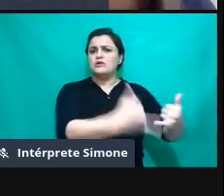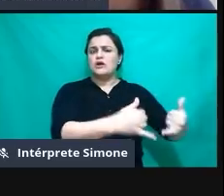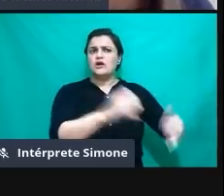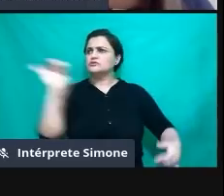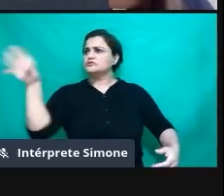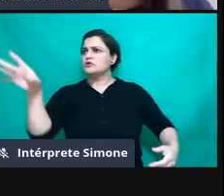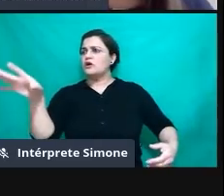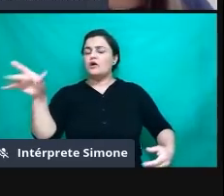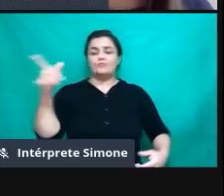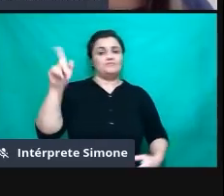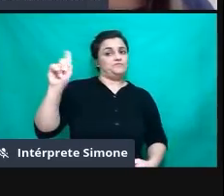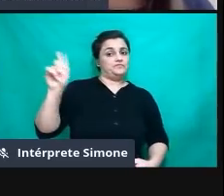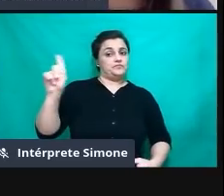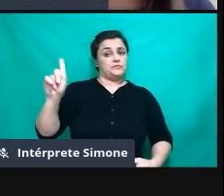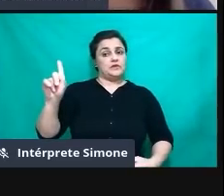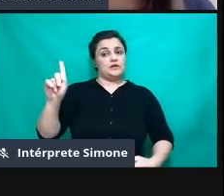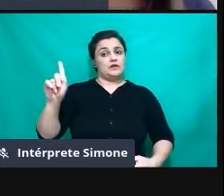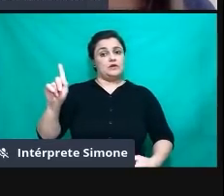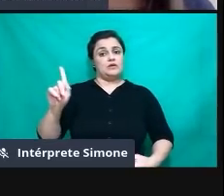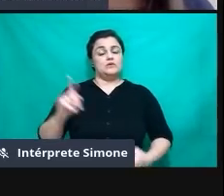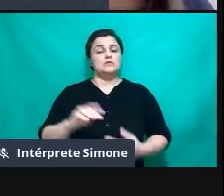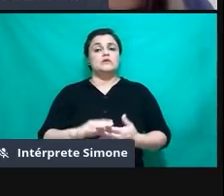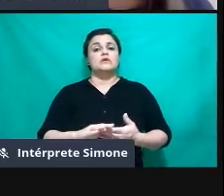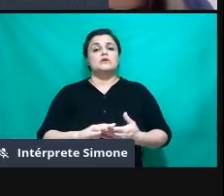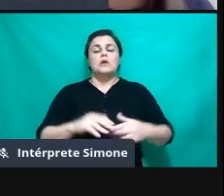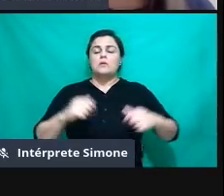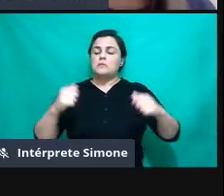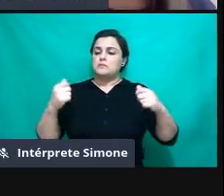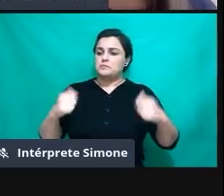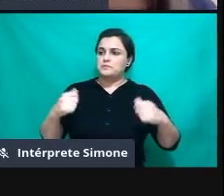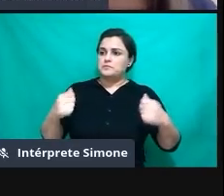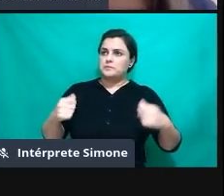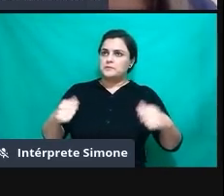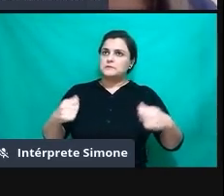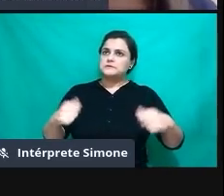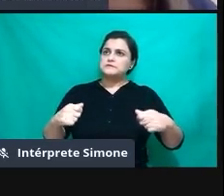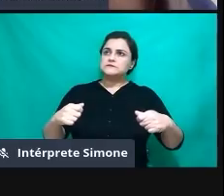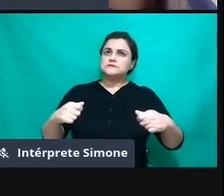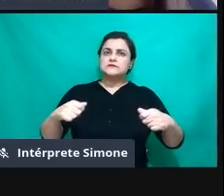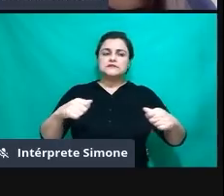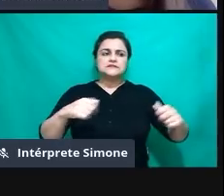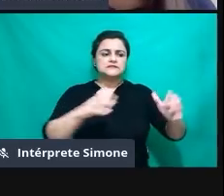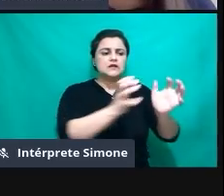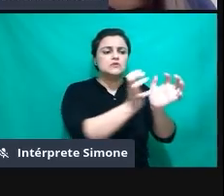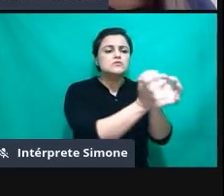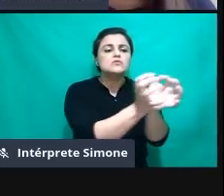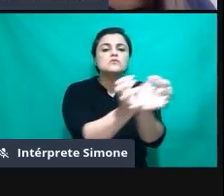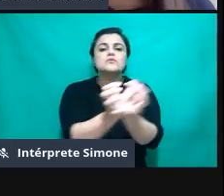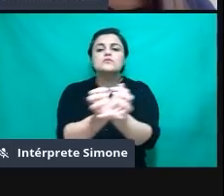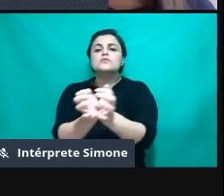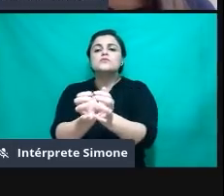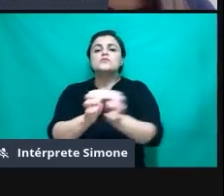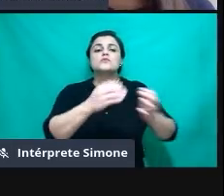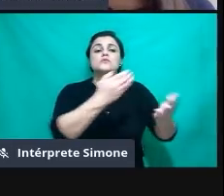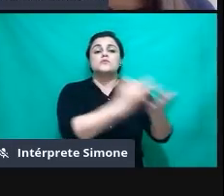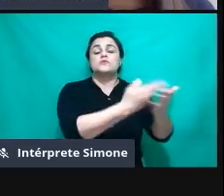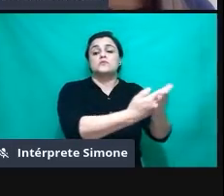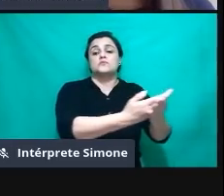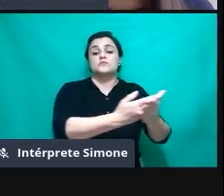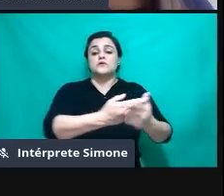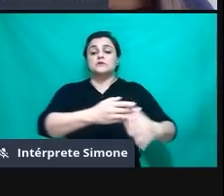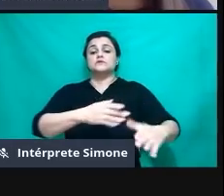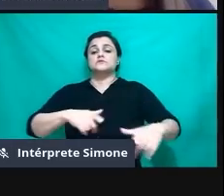sua aula, principalmente essa questão do engajamento, né, do trabalho em equipe, tá? Então, tem